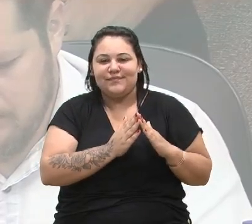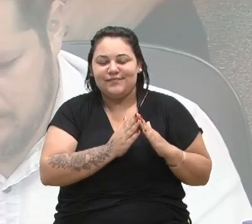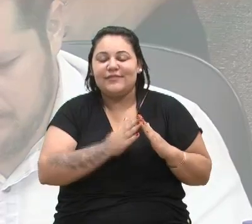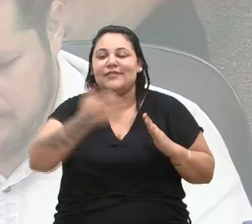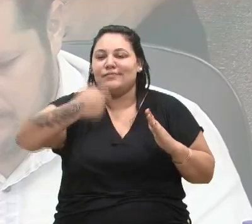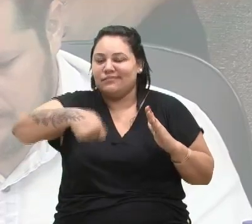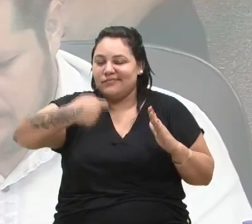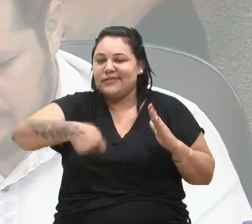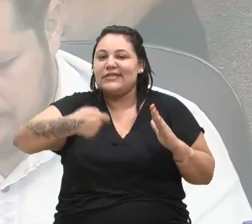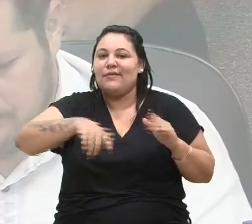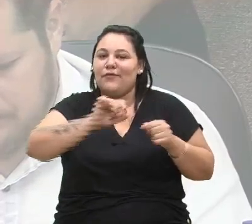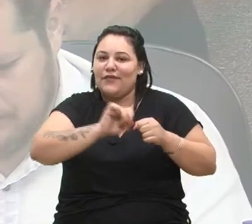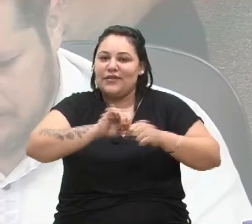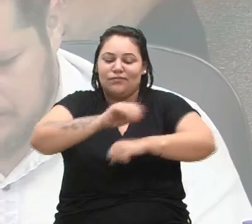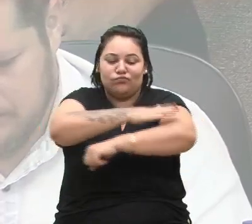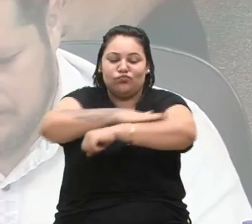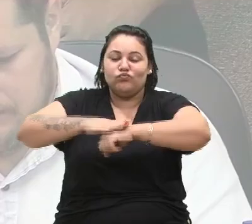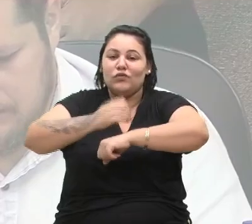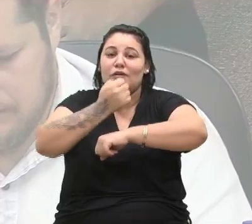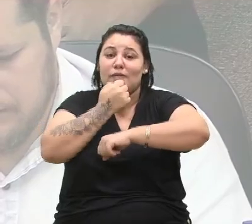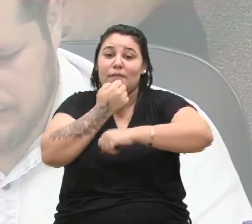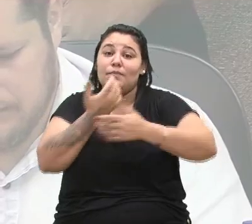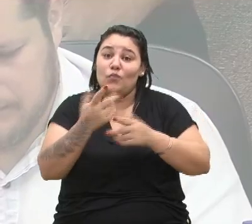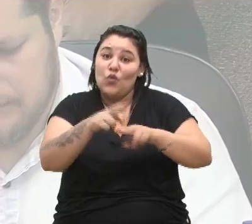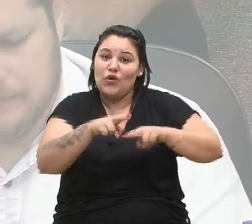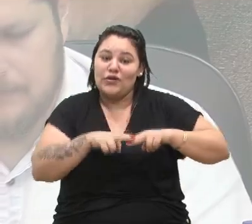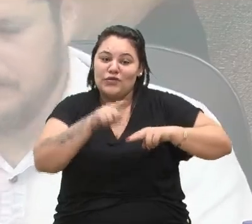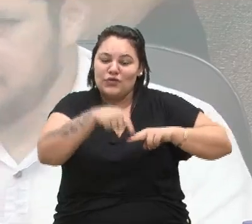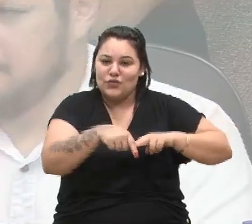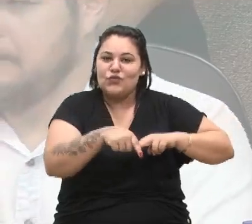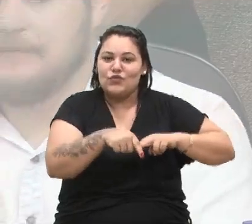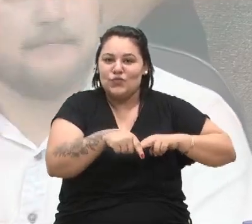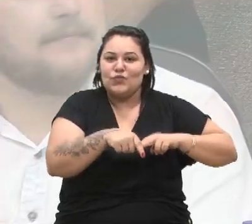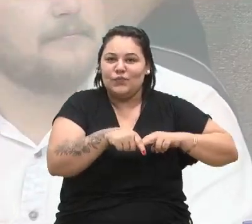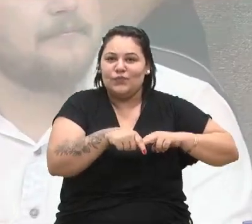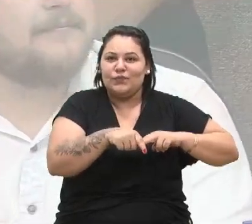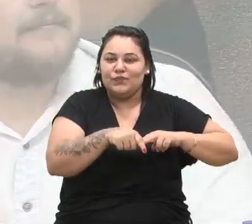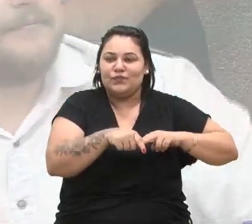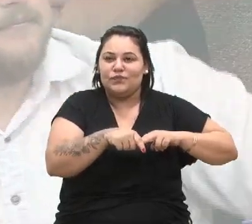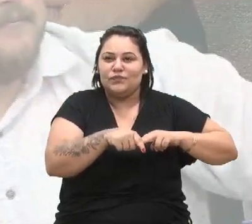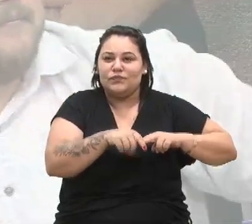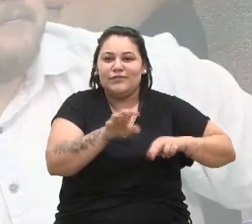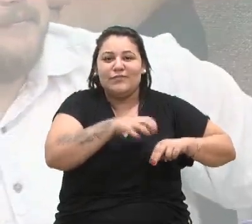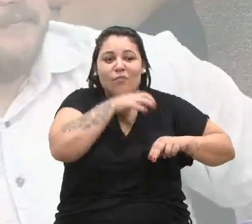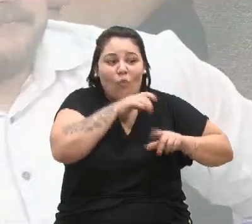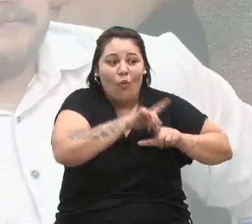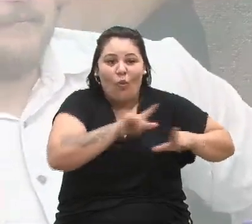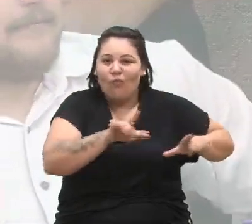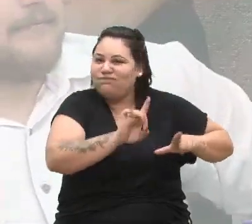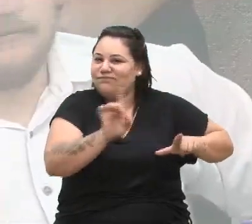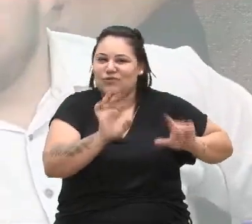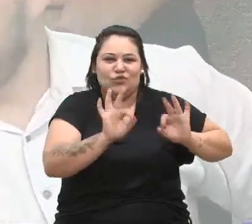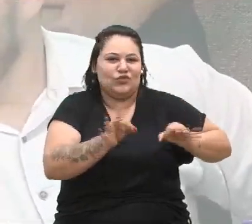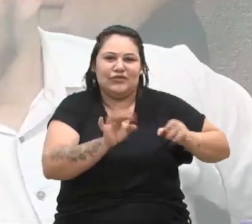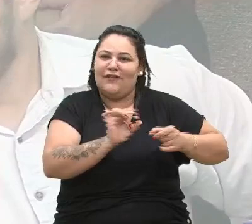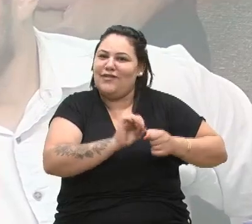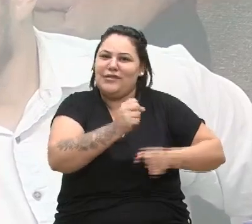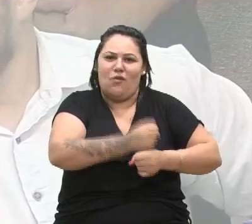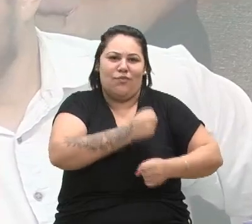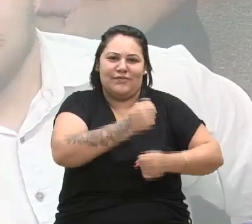do calçamento. Porém, então, o proprietário do terreno baldio não concordava com a realização da